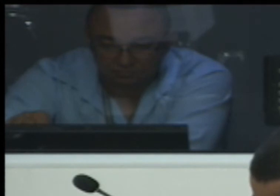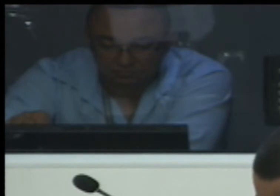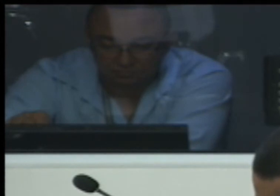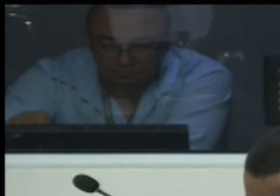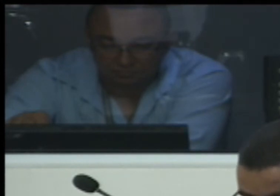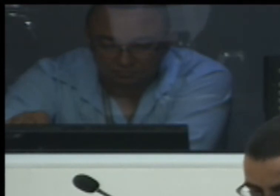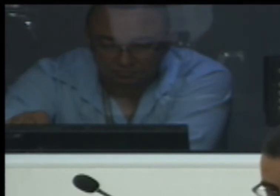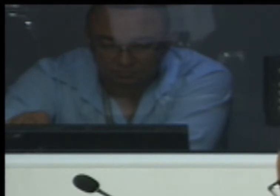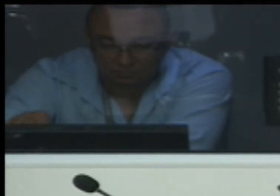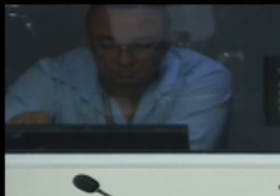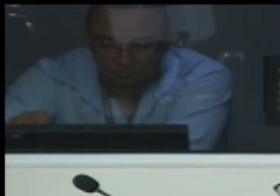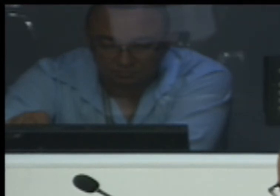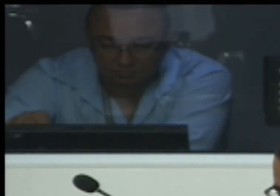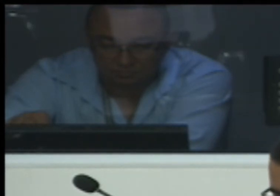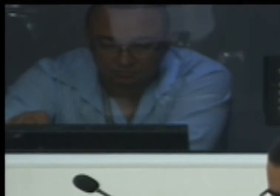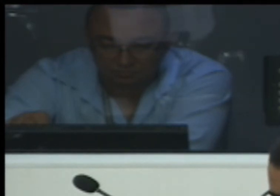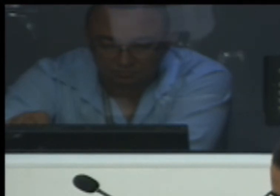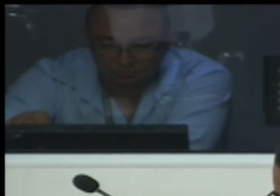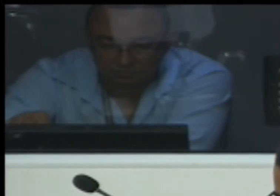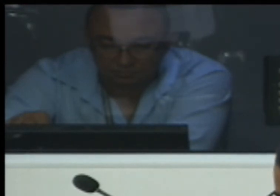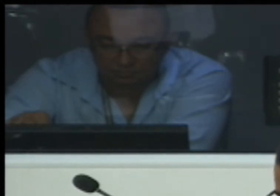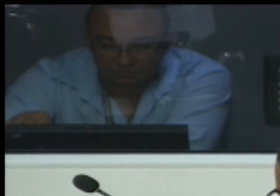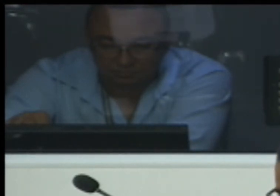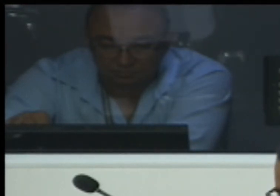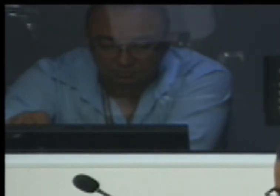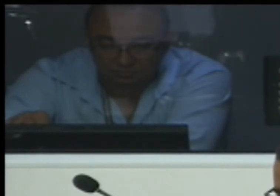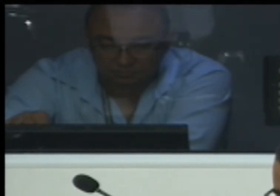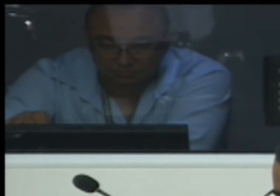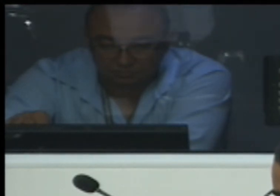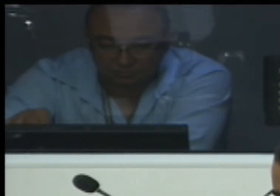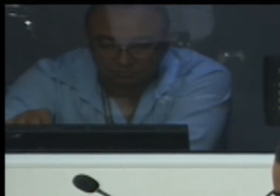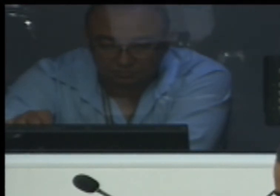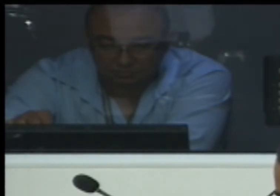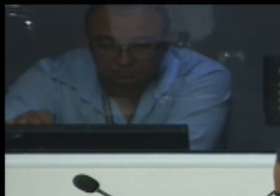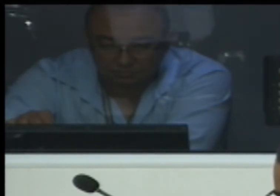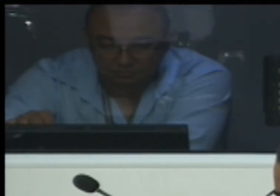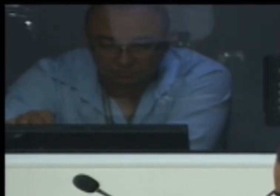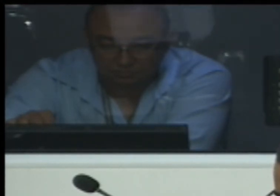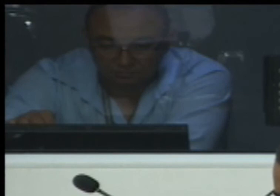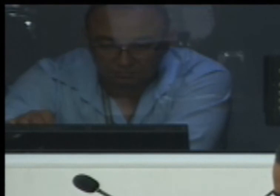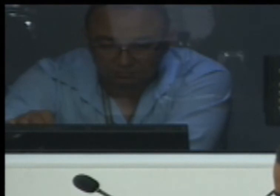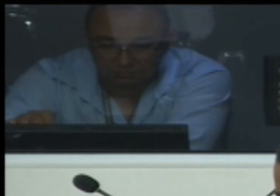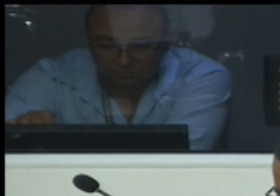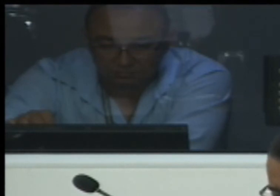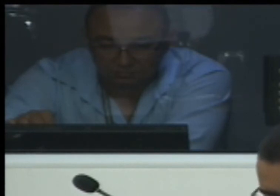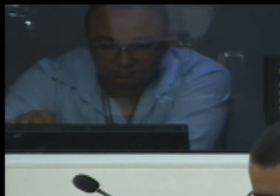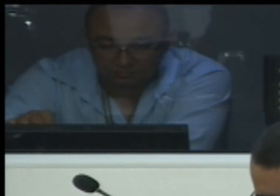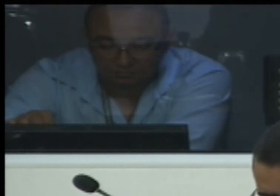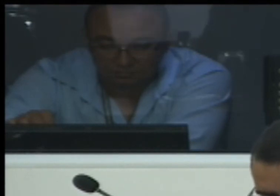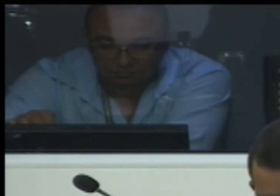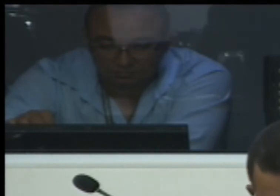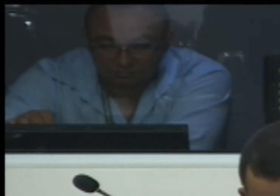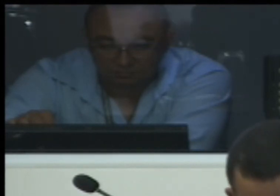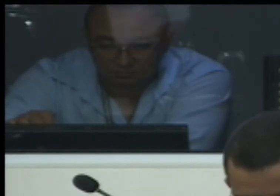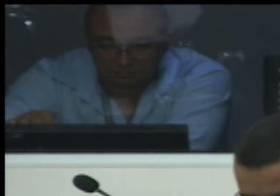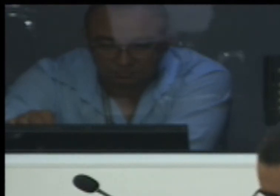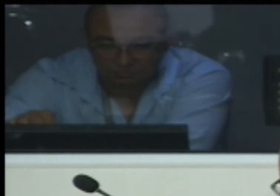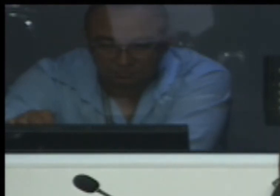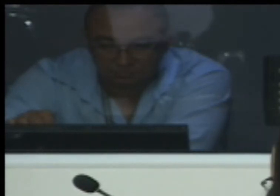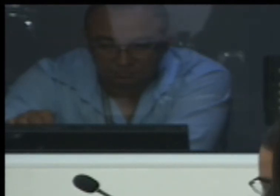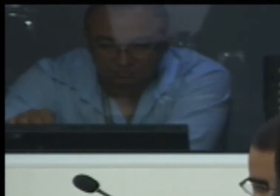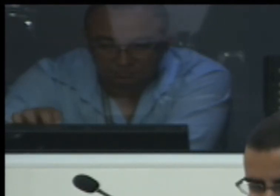de comunicação. Uma menina que também lutava com uma doença autoimune, vivia com base